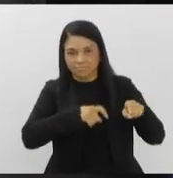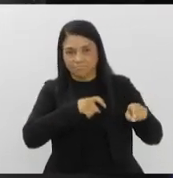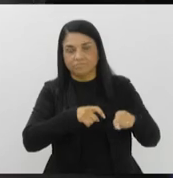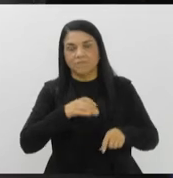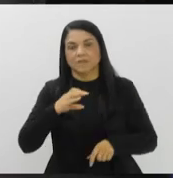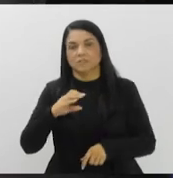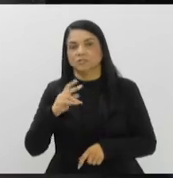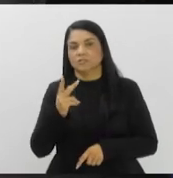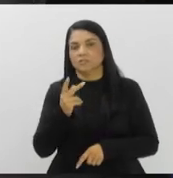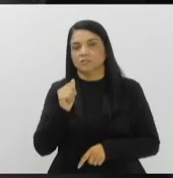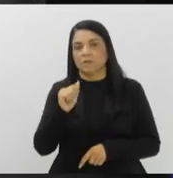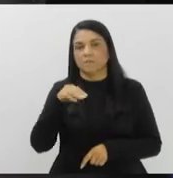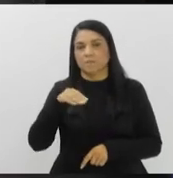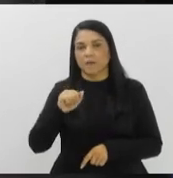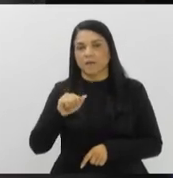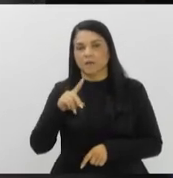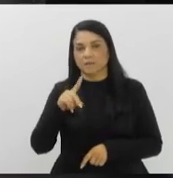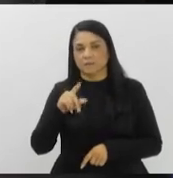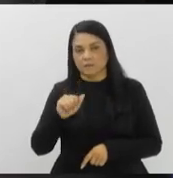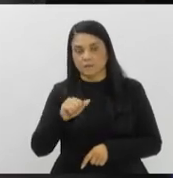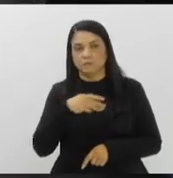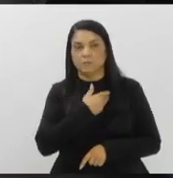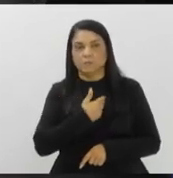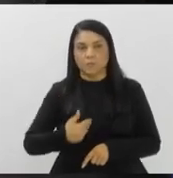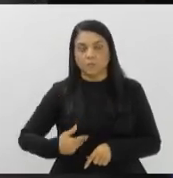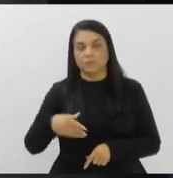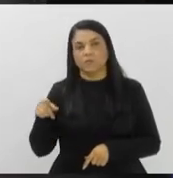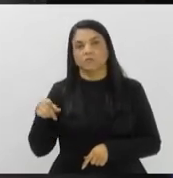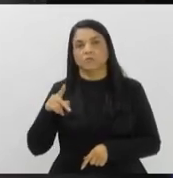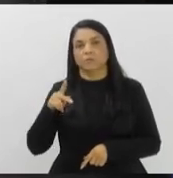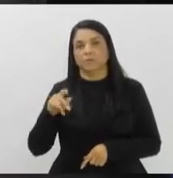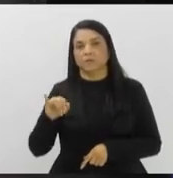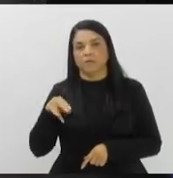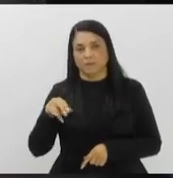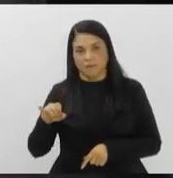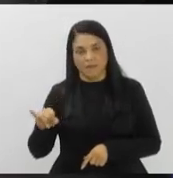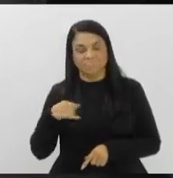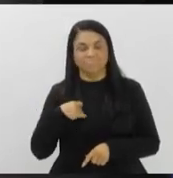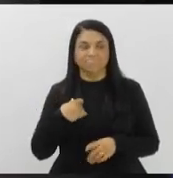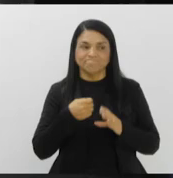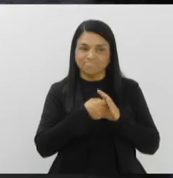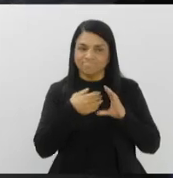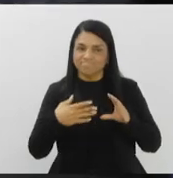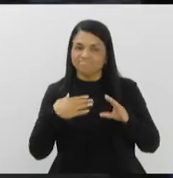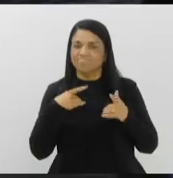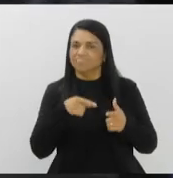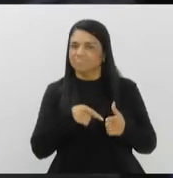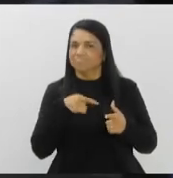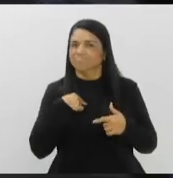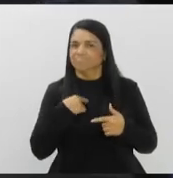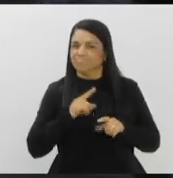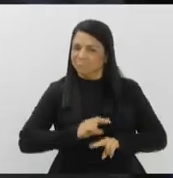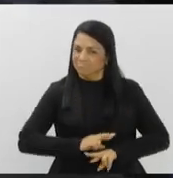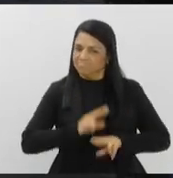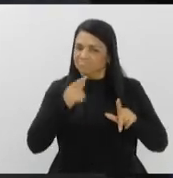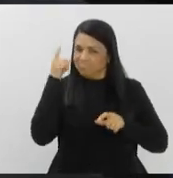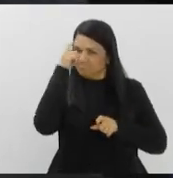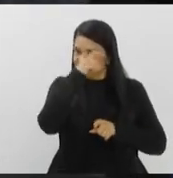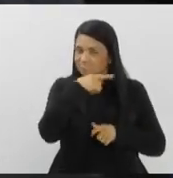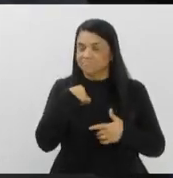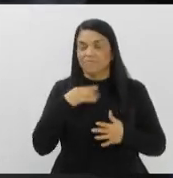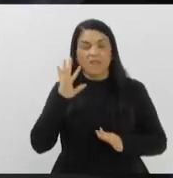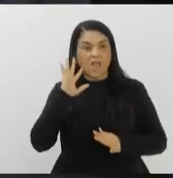públicas do PNAE, quando se aplica esse critério, que eu não sei muito bem, não entendi muito bem, porque essa nota técnica decidiu